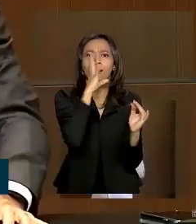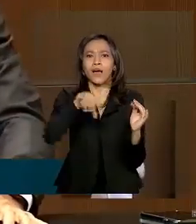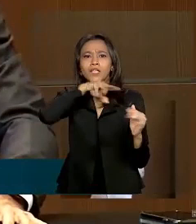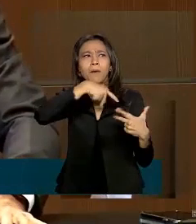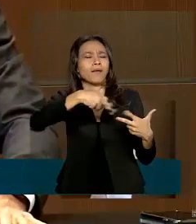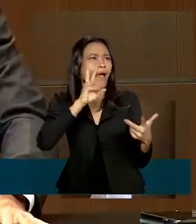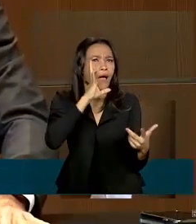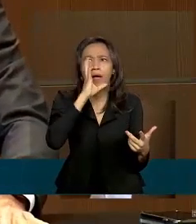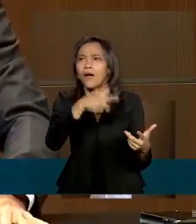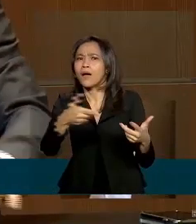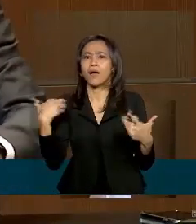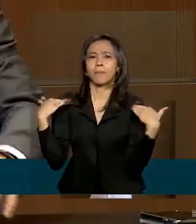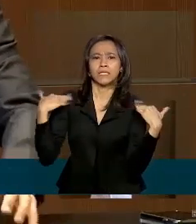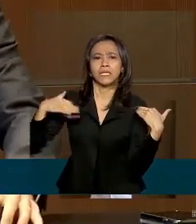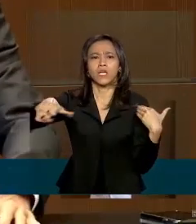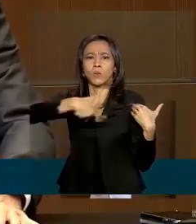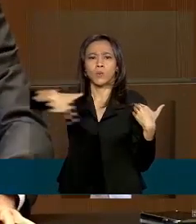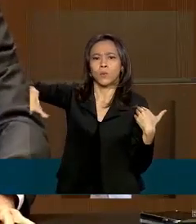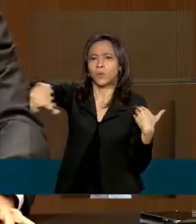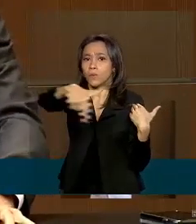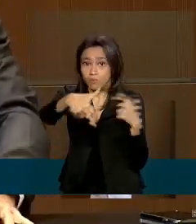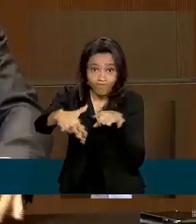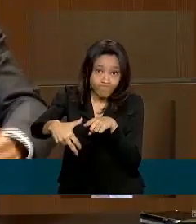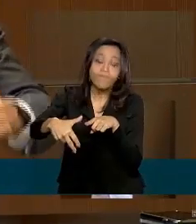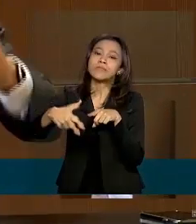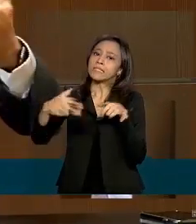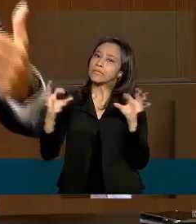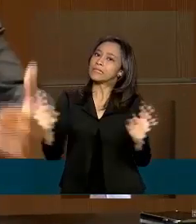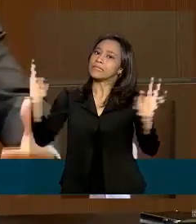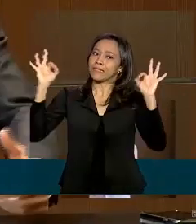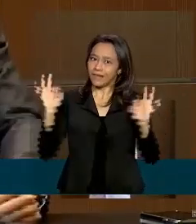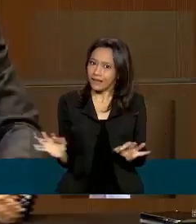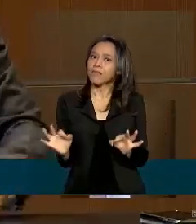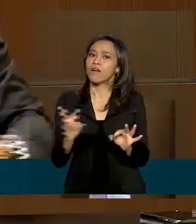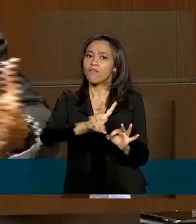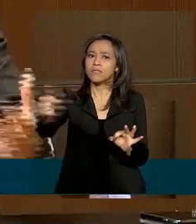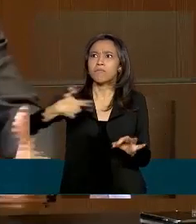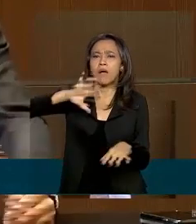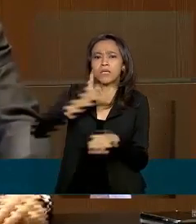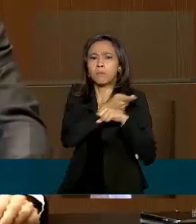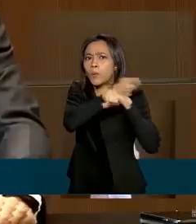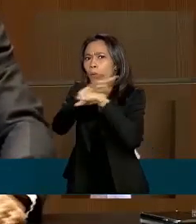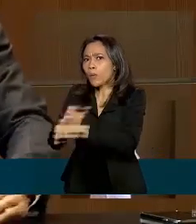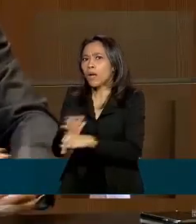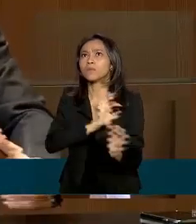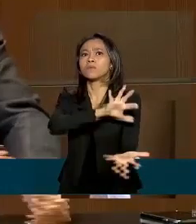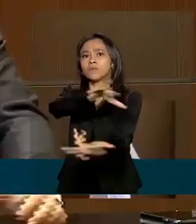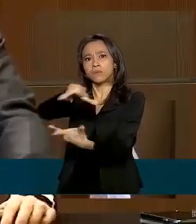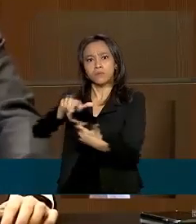ecoturismo, o turismo de natureza, o turismo ambiental, certamente vai ser o turismo mais procurado no